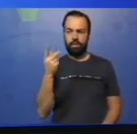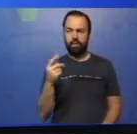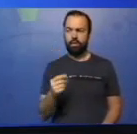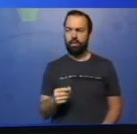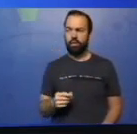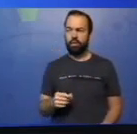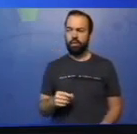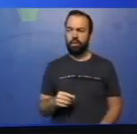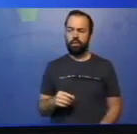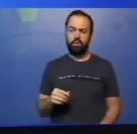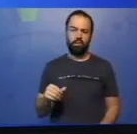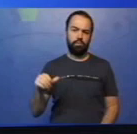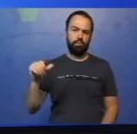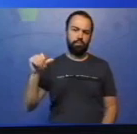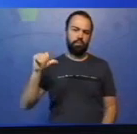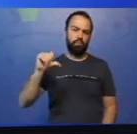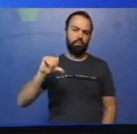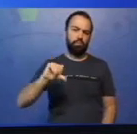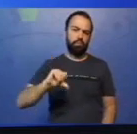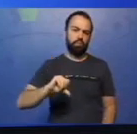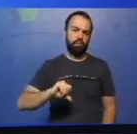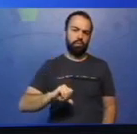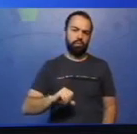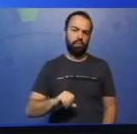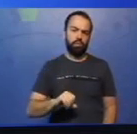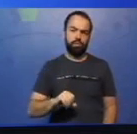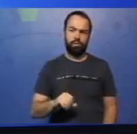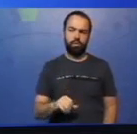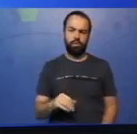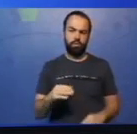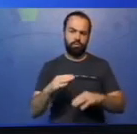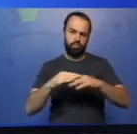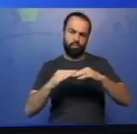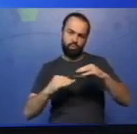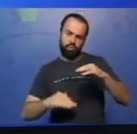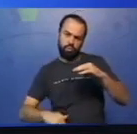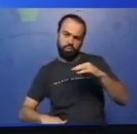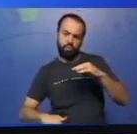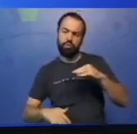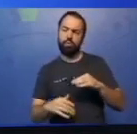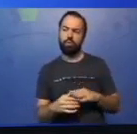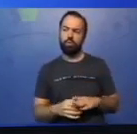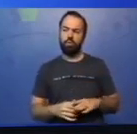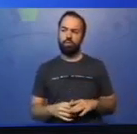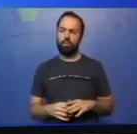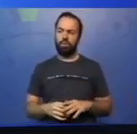consideração dados de saúde, educação e renda.